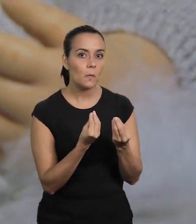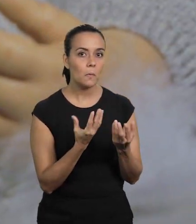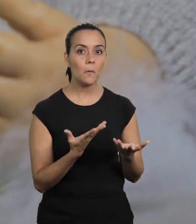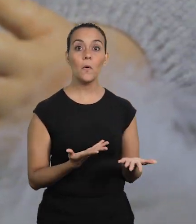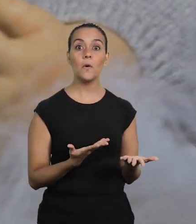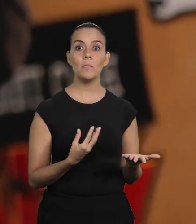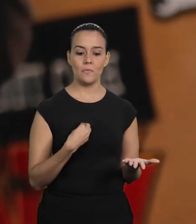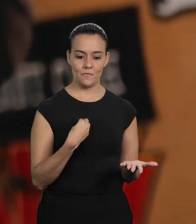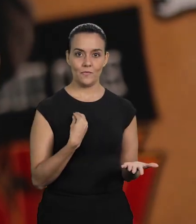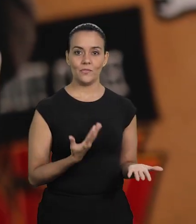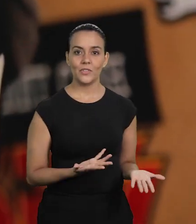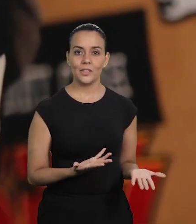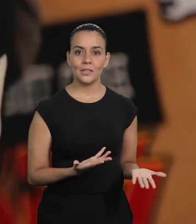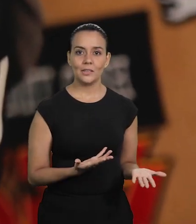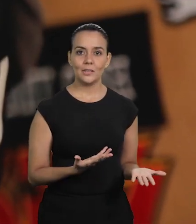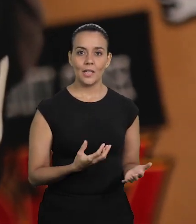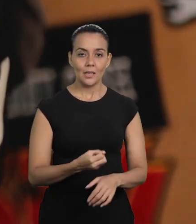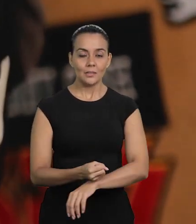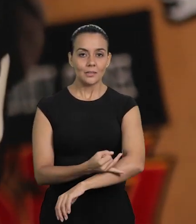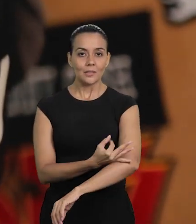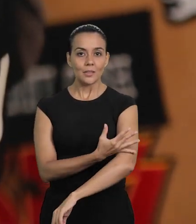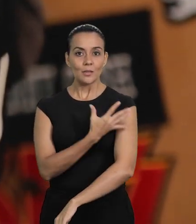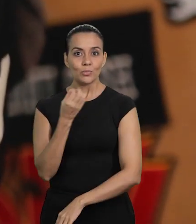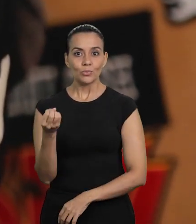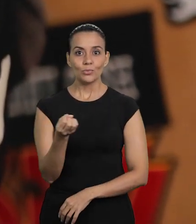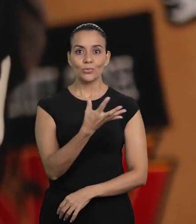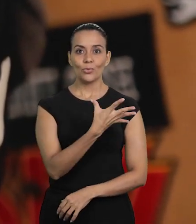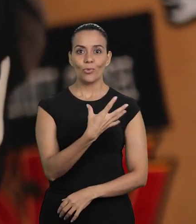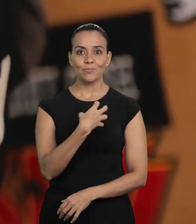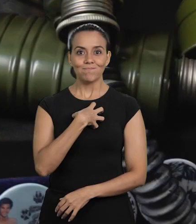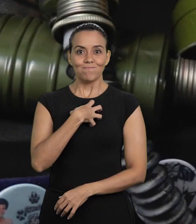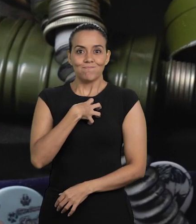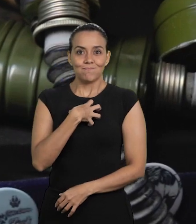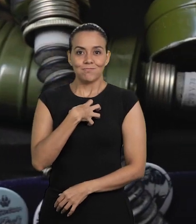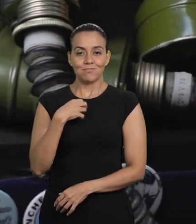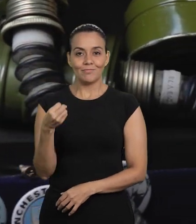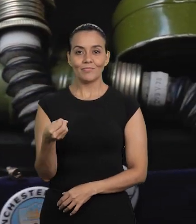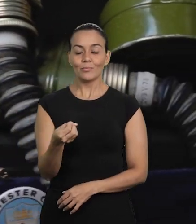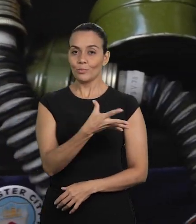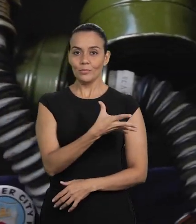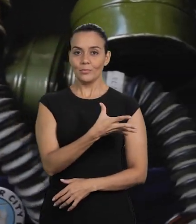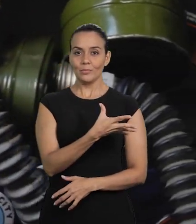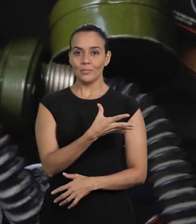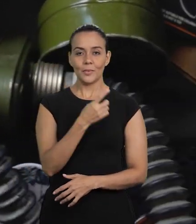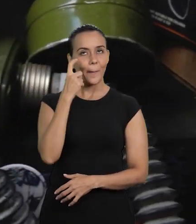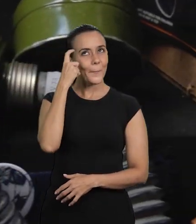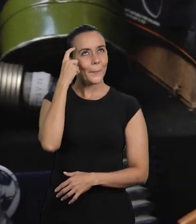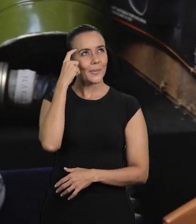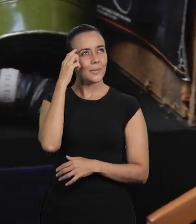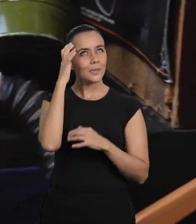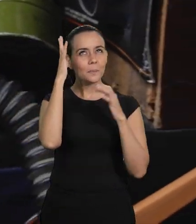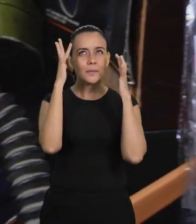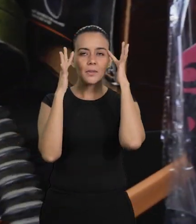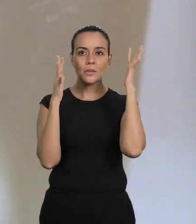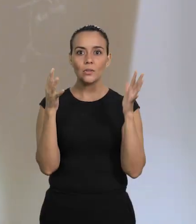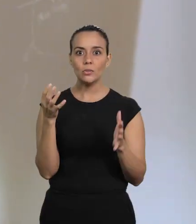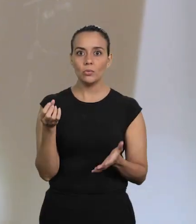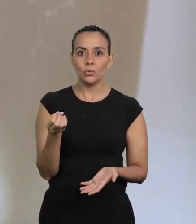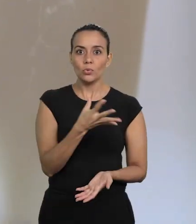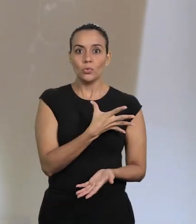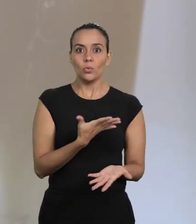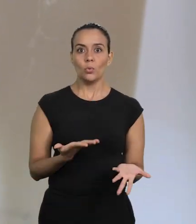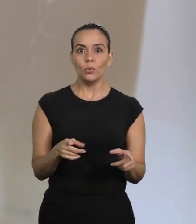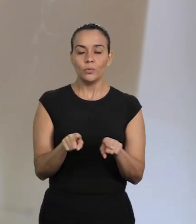né? São novas sensações, são novos sentimentos, são novas formas de pensar, novos caminhos mesmo de pensamento, novos tipos